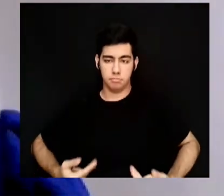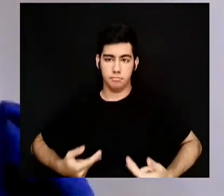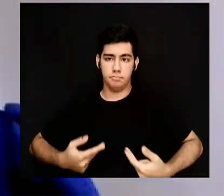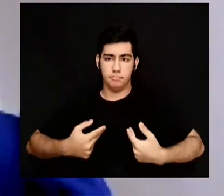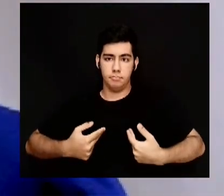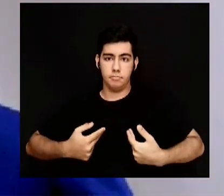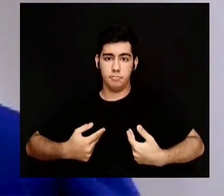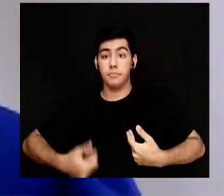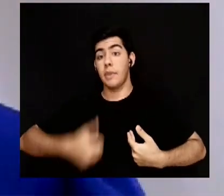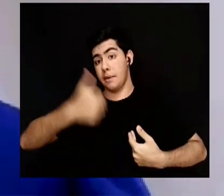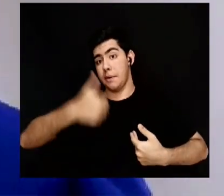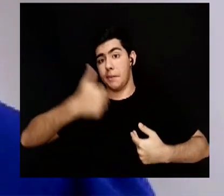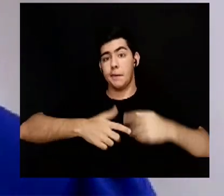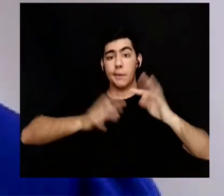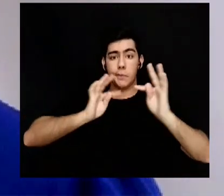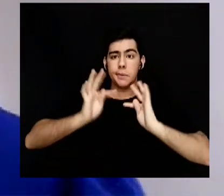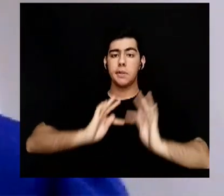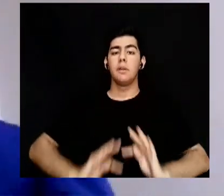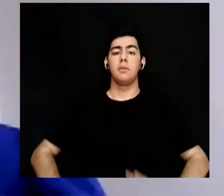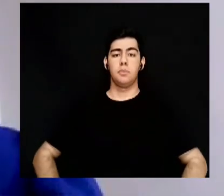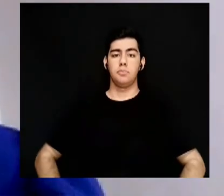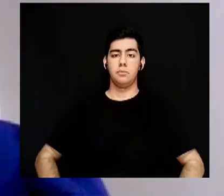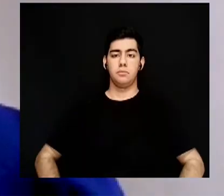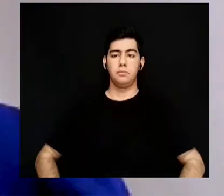tá? Aí o tratamento